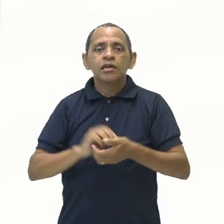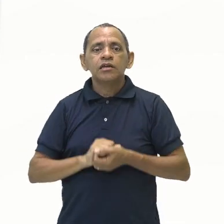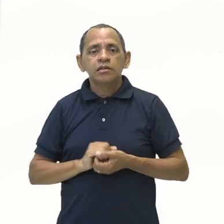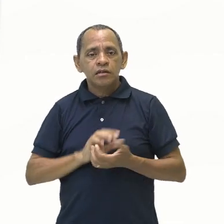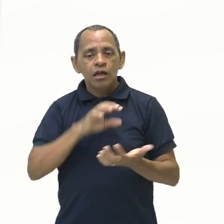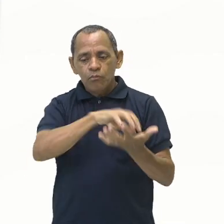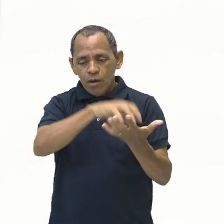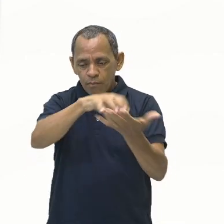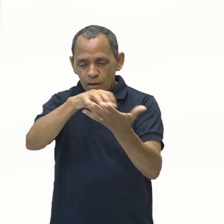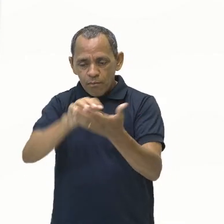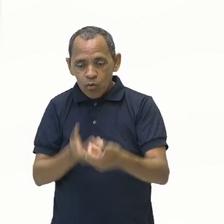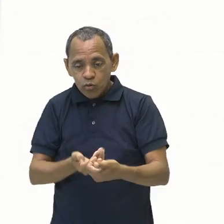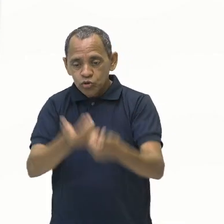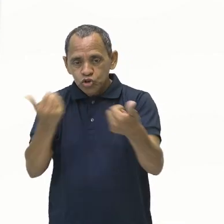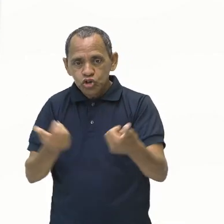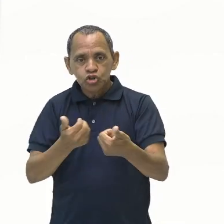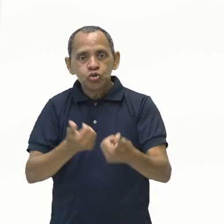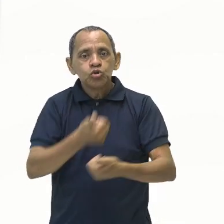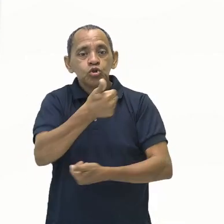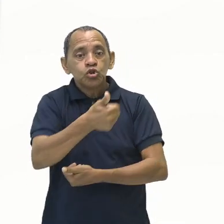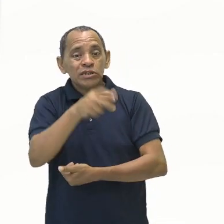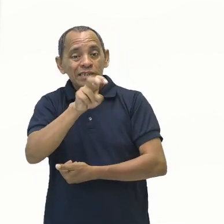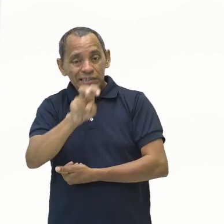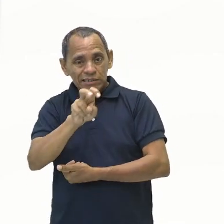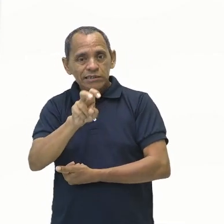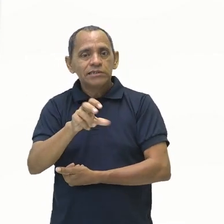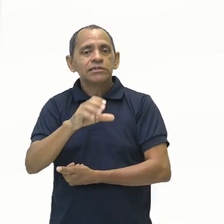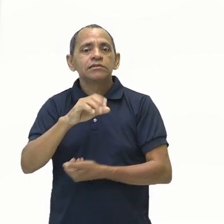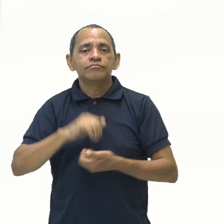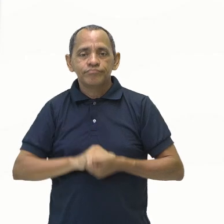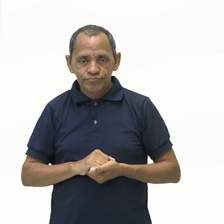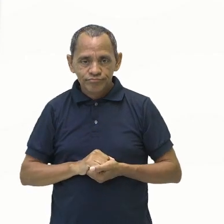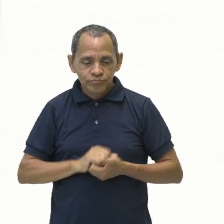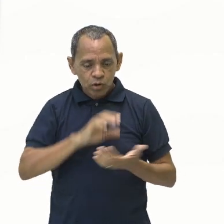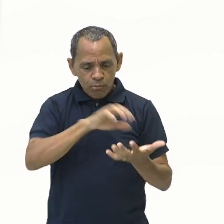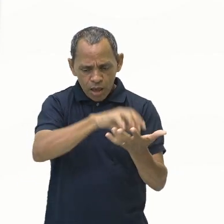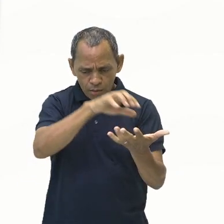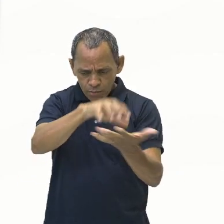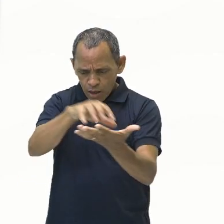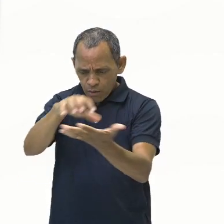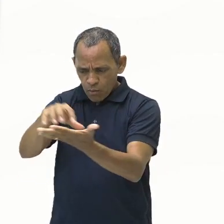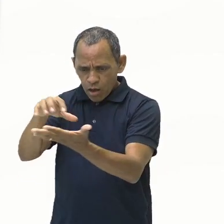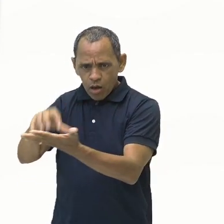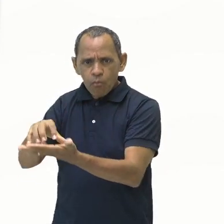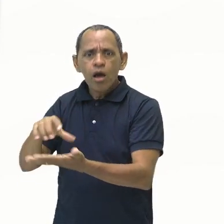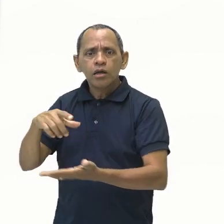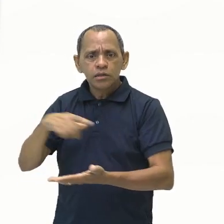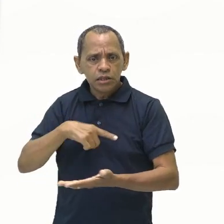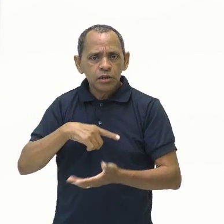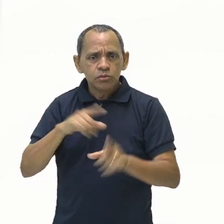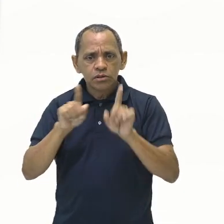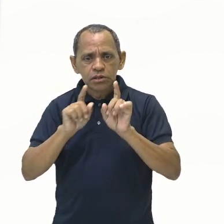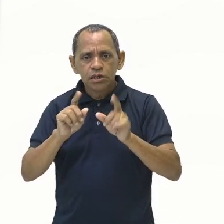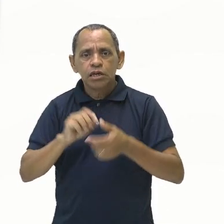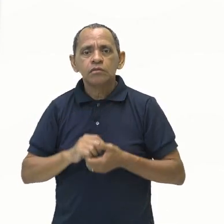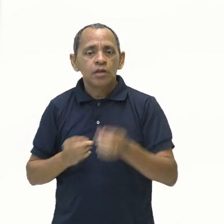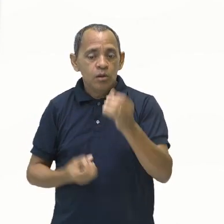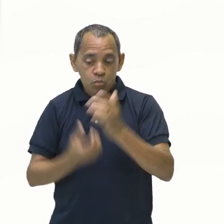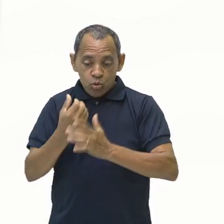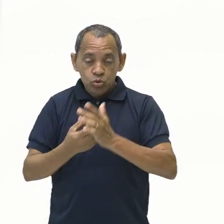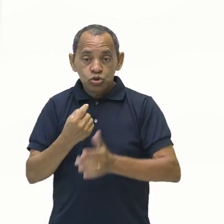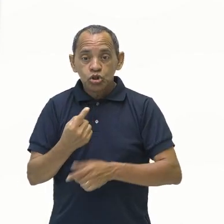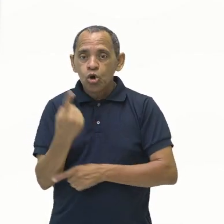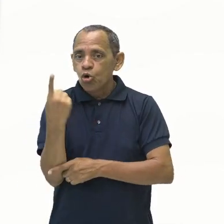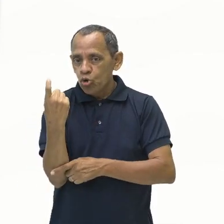foi dividido em 15 capitanias hereditárias. Temos a produção monocultora, e quando se fala de produção monocultora, a gente